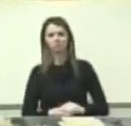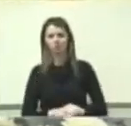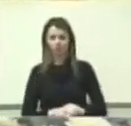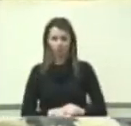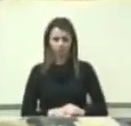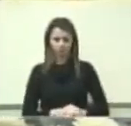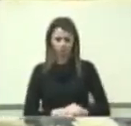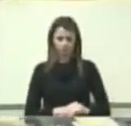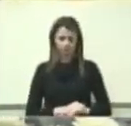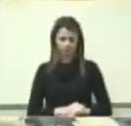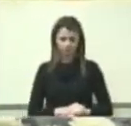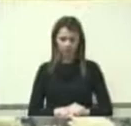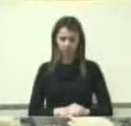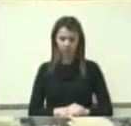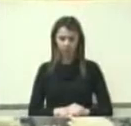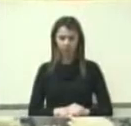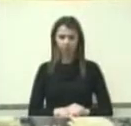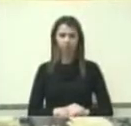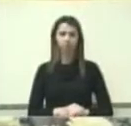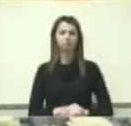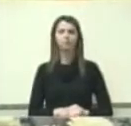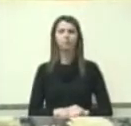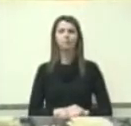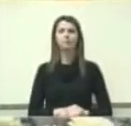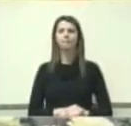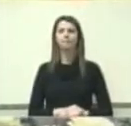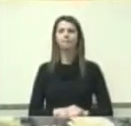glorificado seja o nome do senhor